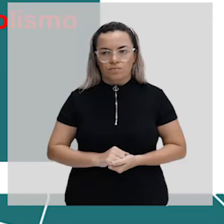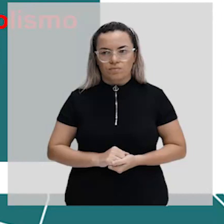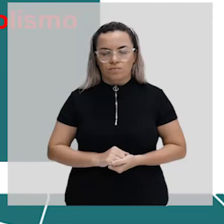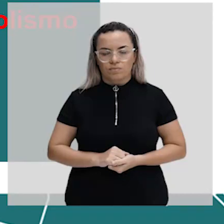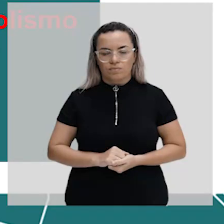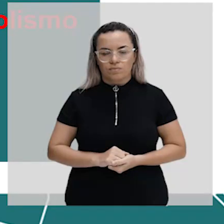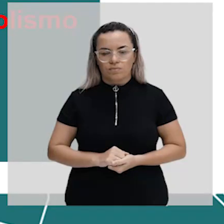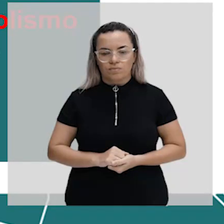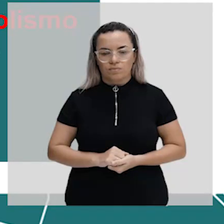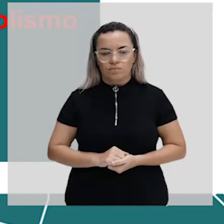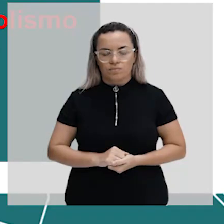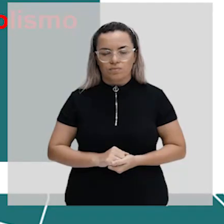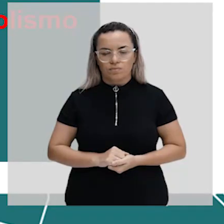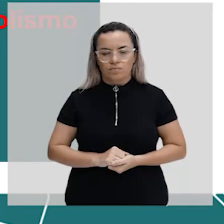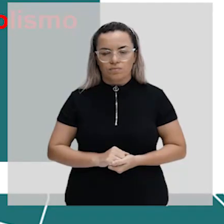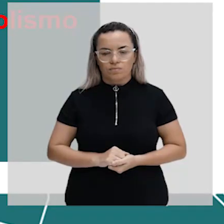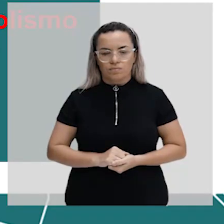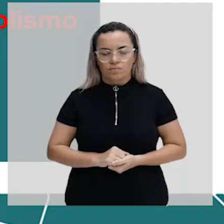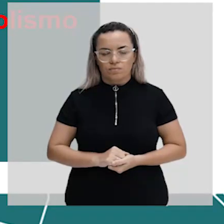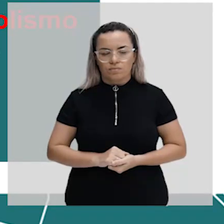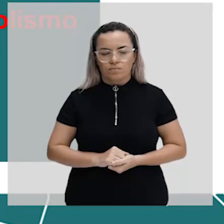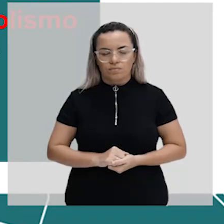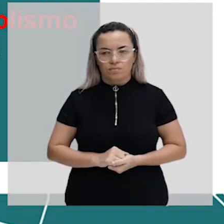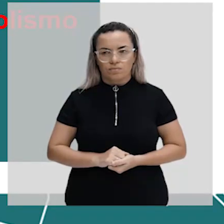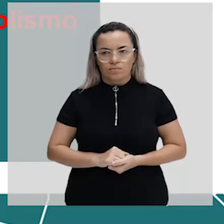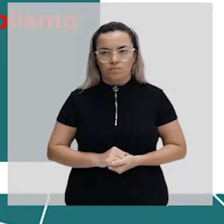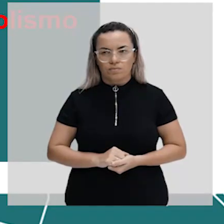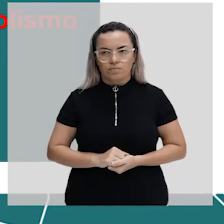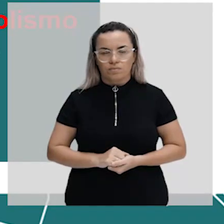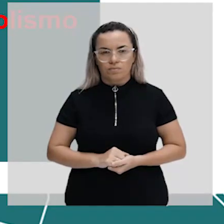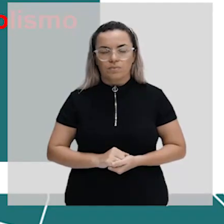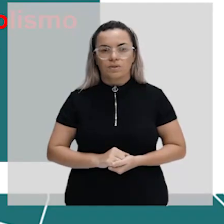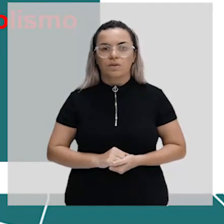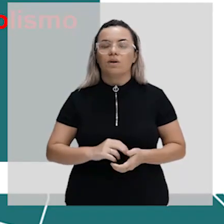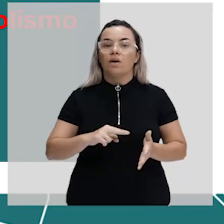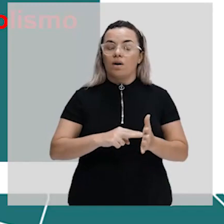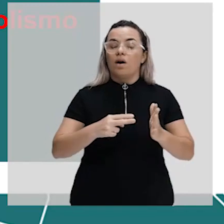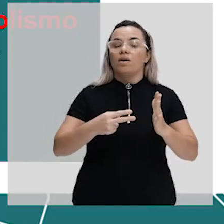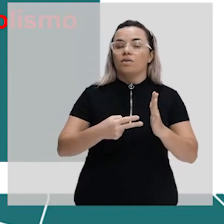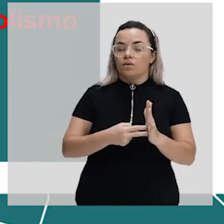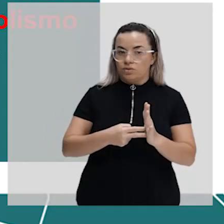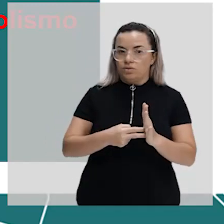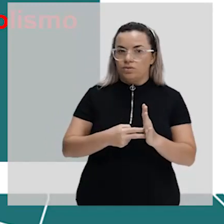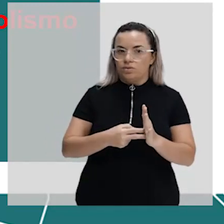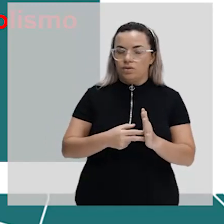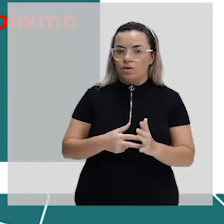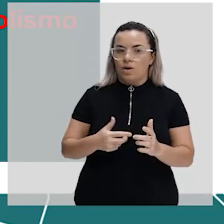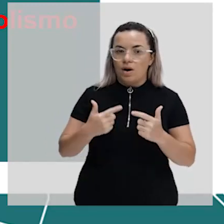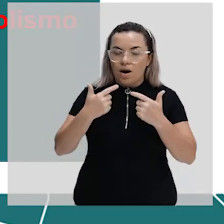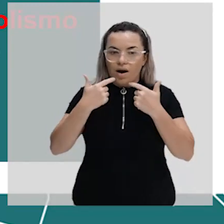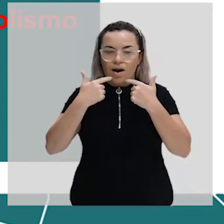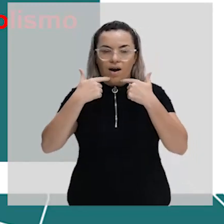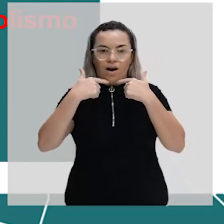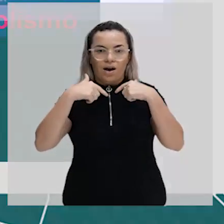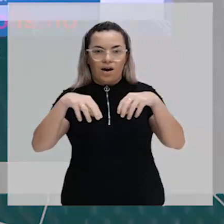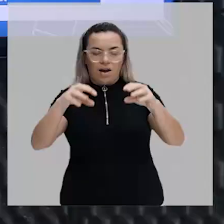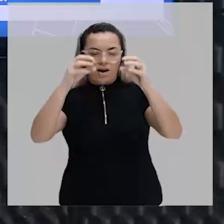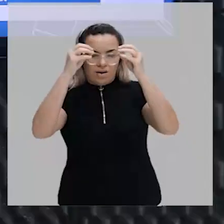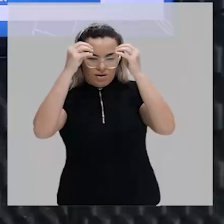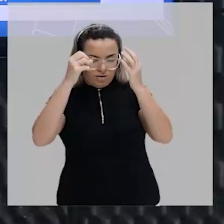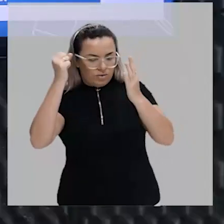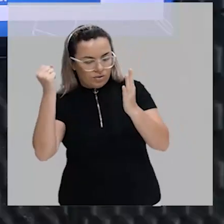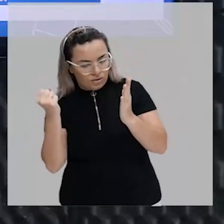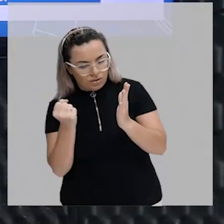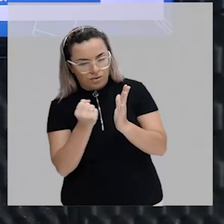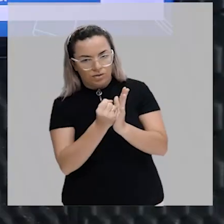Subjetividade, a linguagem sugestiva e simbólica. É nesse sentido, tá? Linguagem simbólica. Por isso o uso